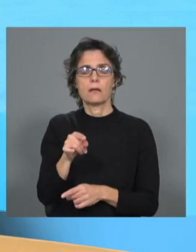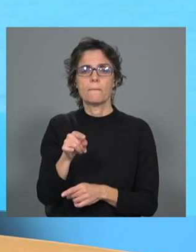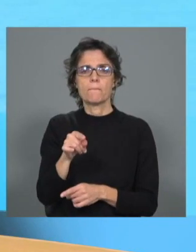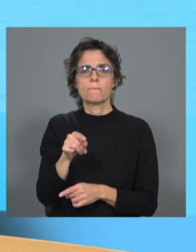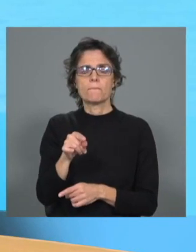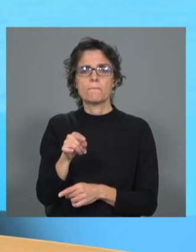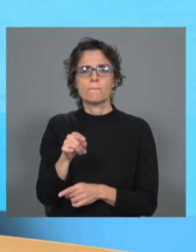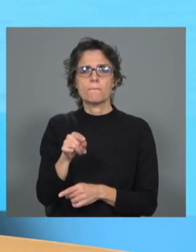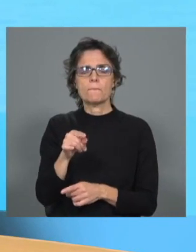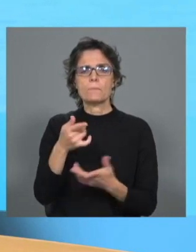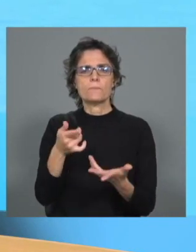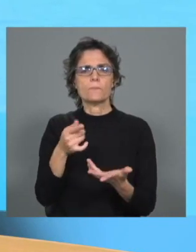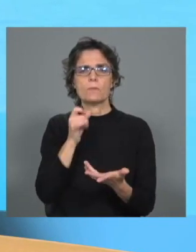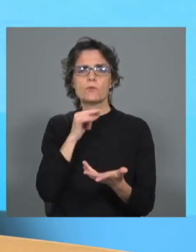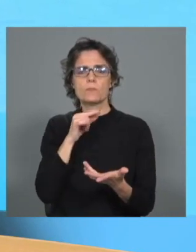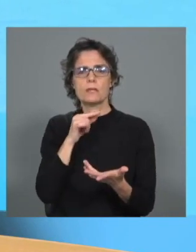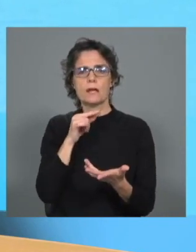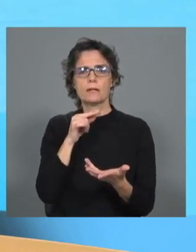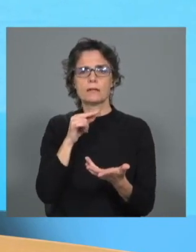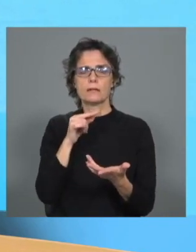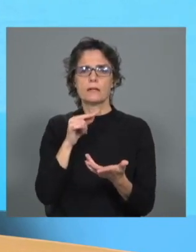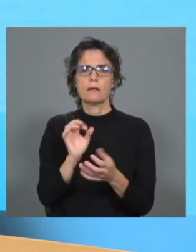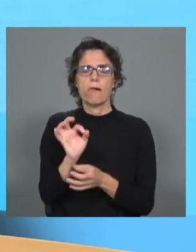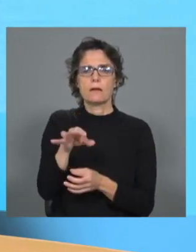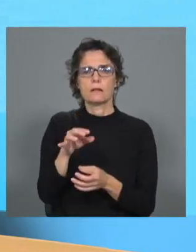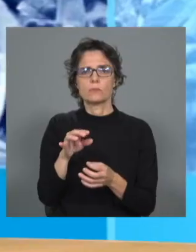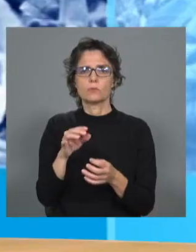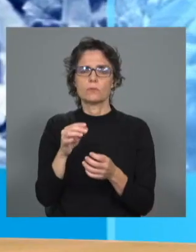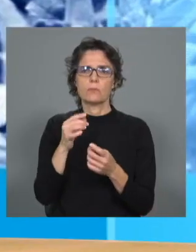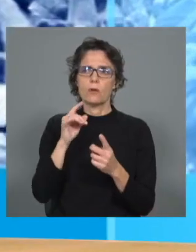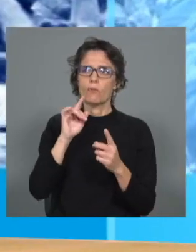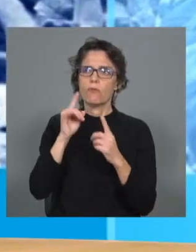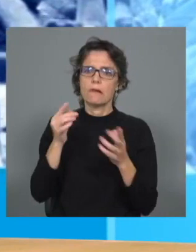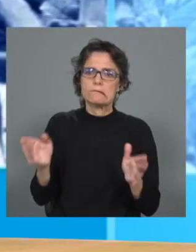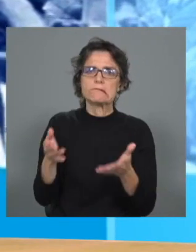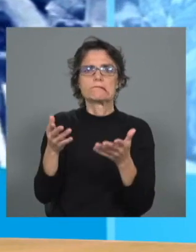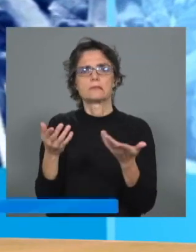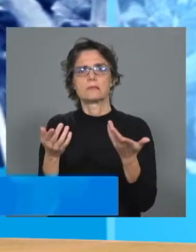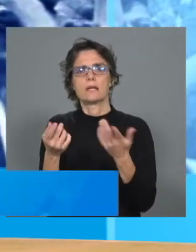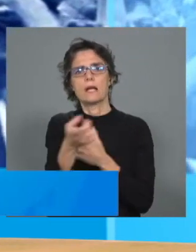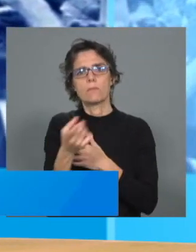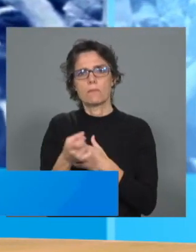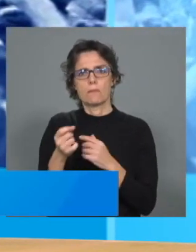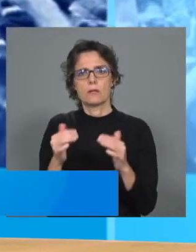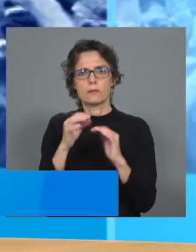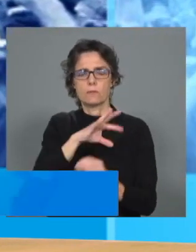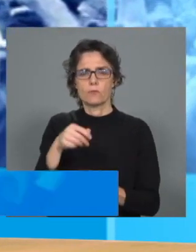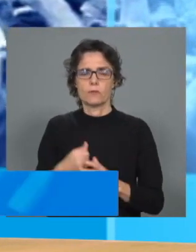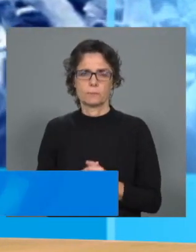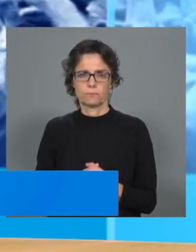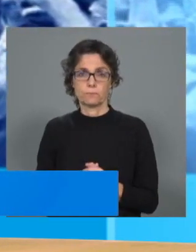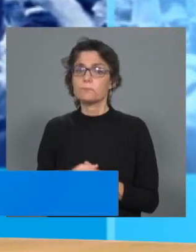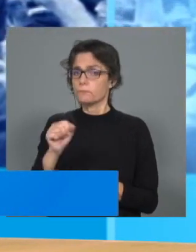contributos definitivos para o diálogo e para a paz no mundo. Sim, isto é uma peça de um puzzle que já se vai montando